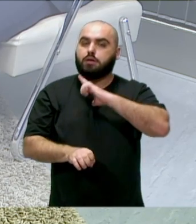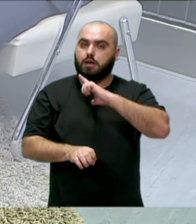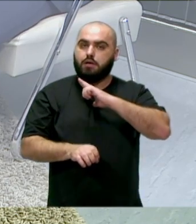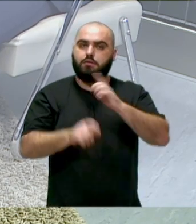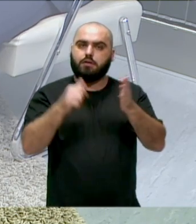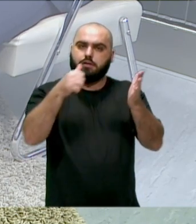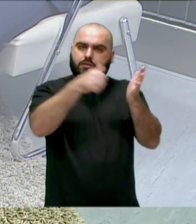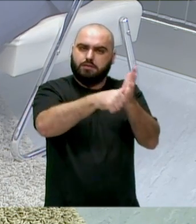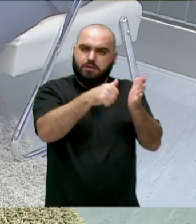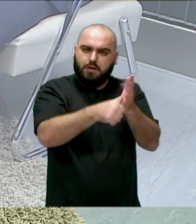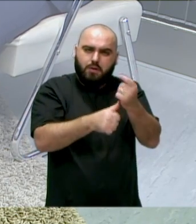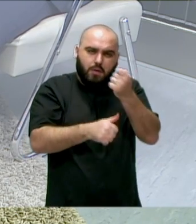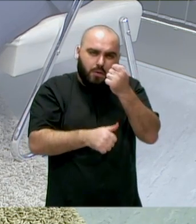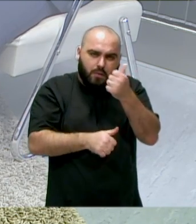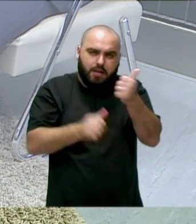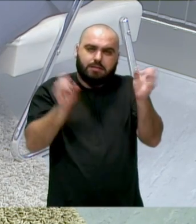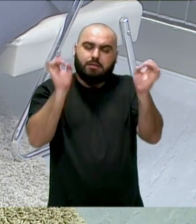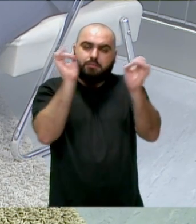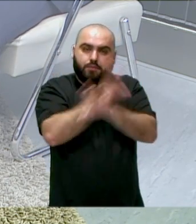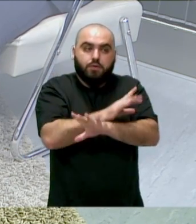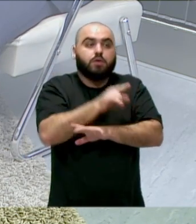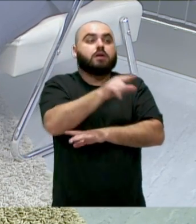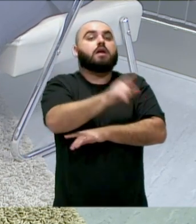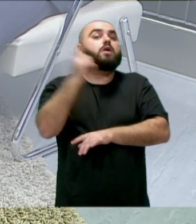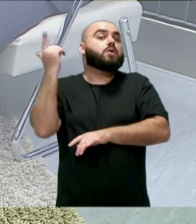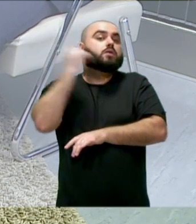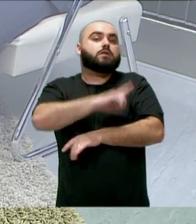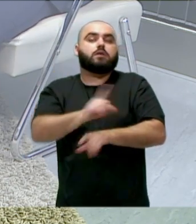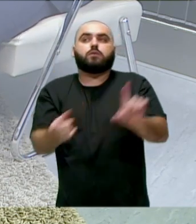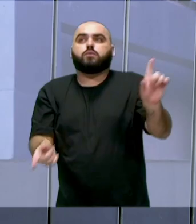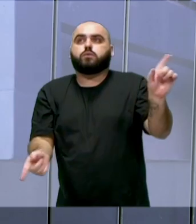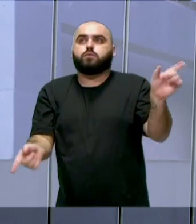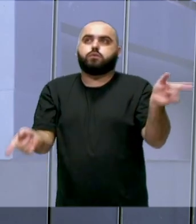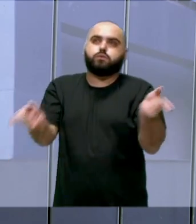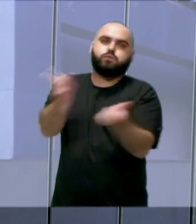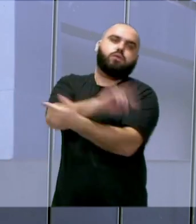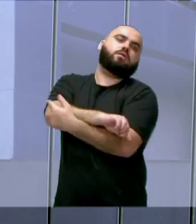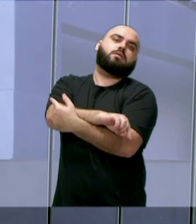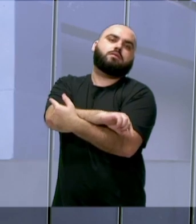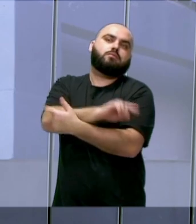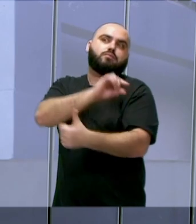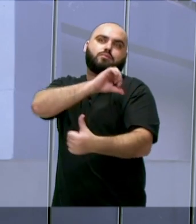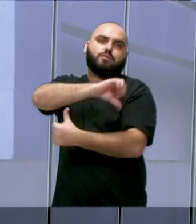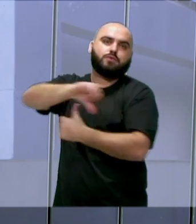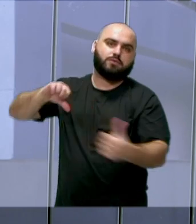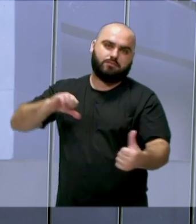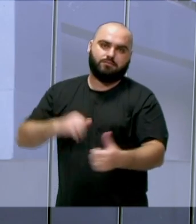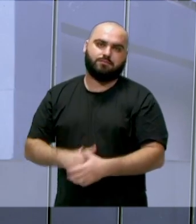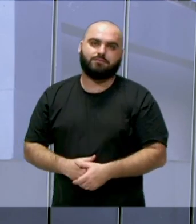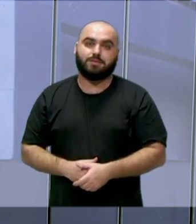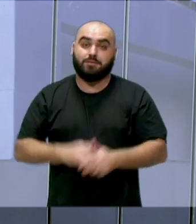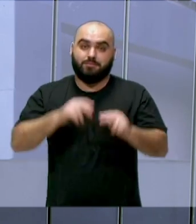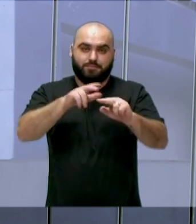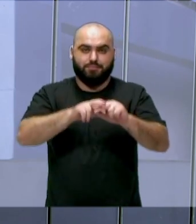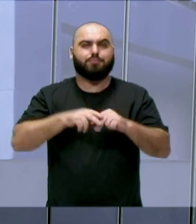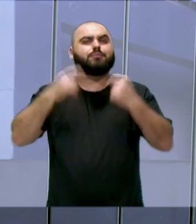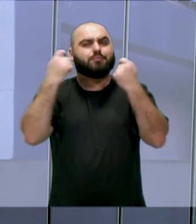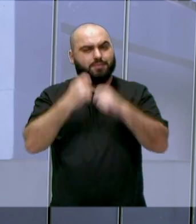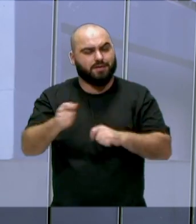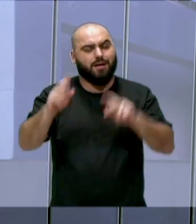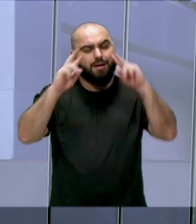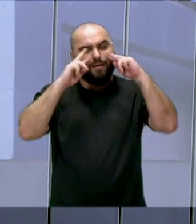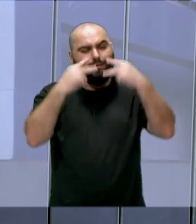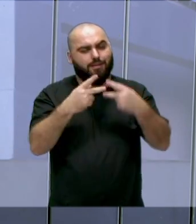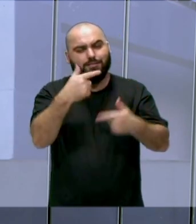associativo quase que encerrado e eles conseguiram dar a volta por cima. Então eu acho que é mérito reconhecer todo esse esforço que eles